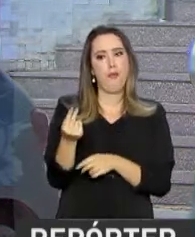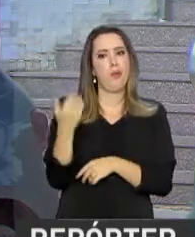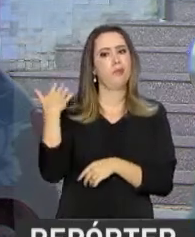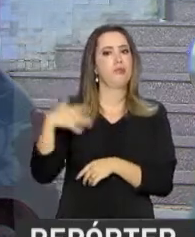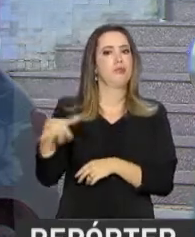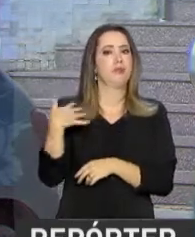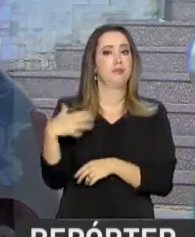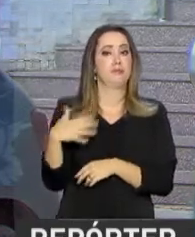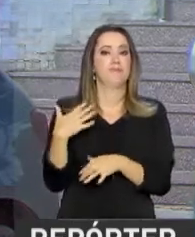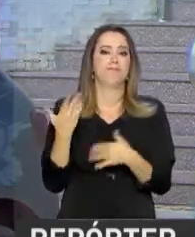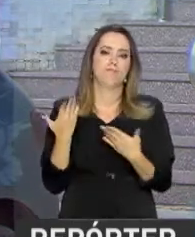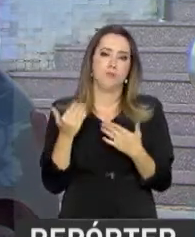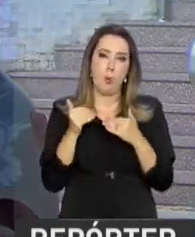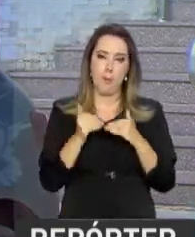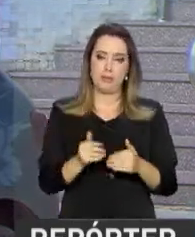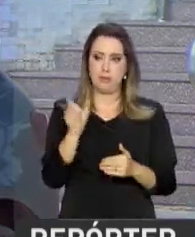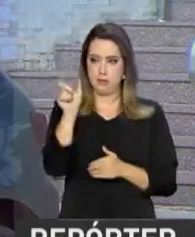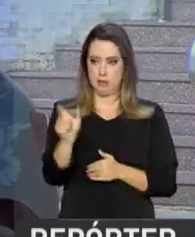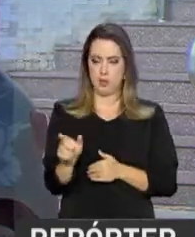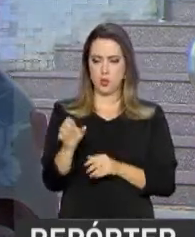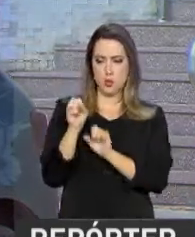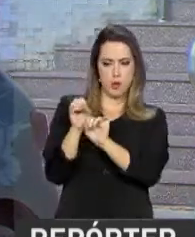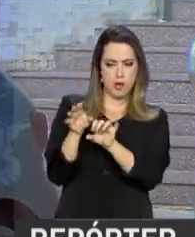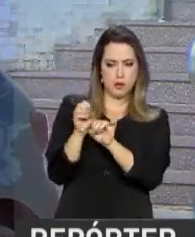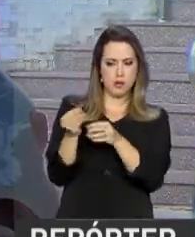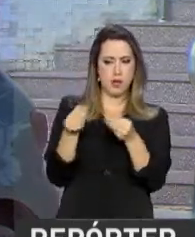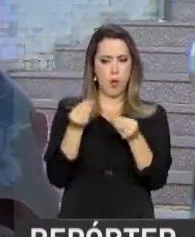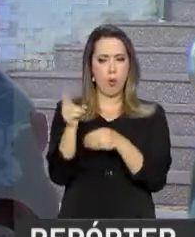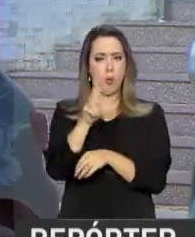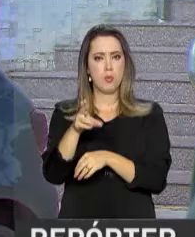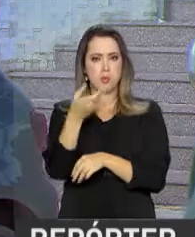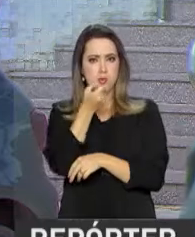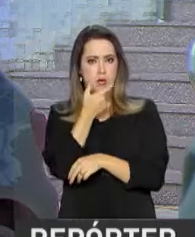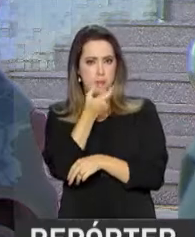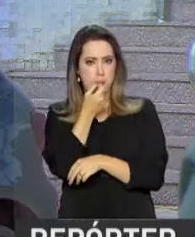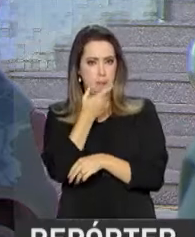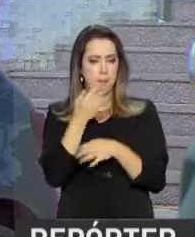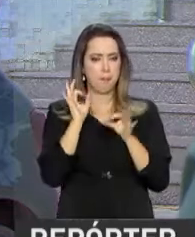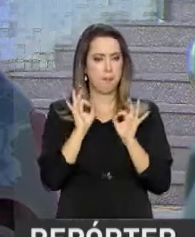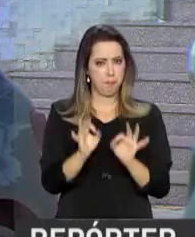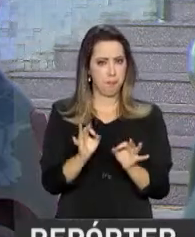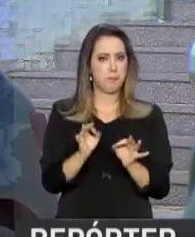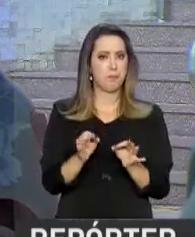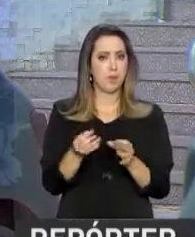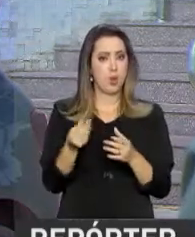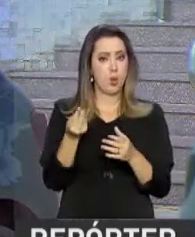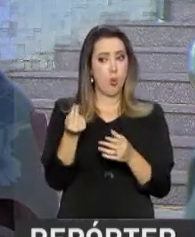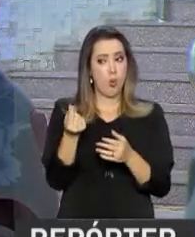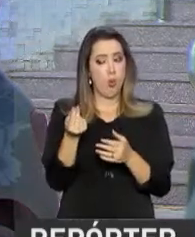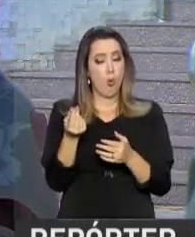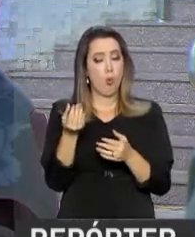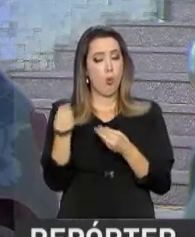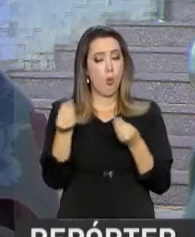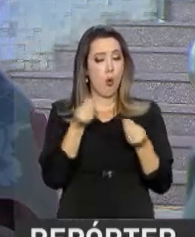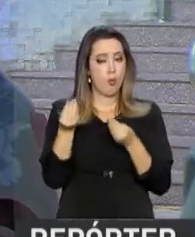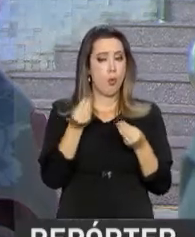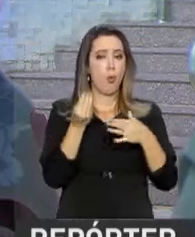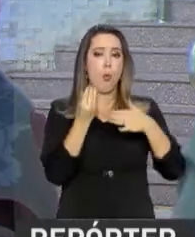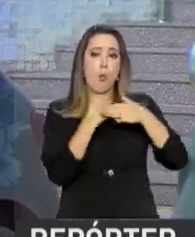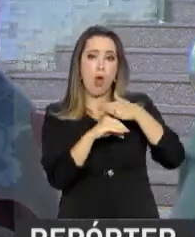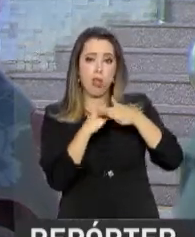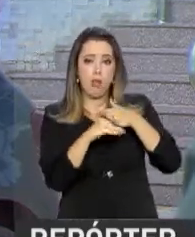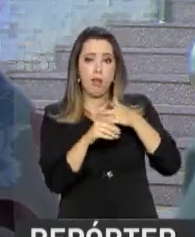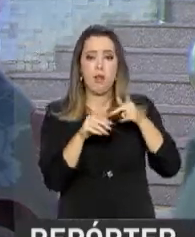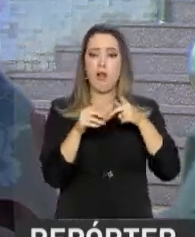sus a presença do farmacêutico vai orientar o paciente sobre a forma correta de guardar o remédio além